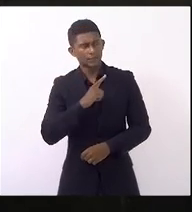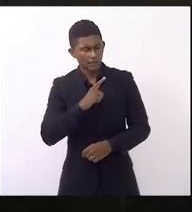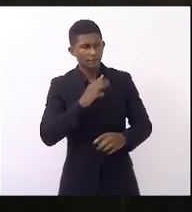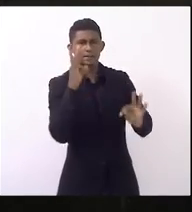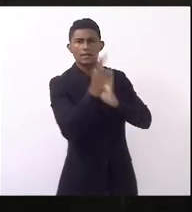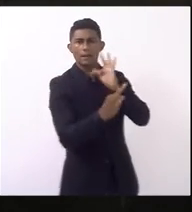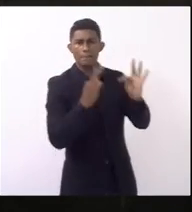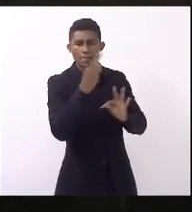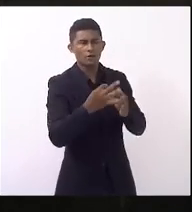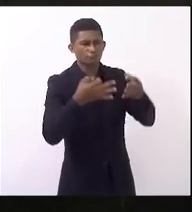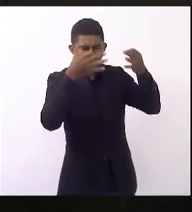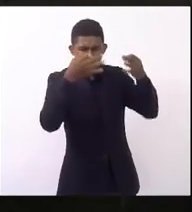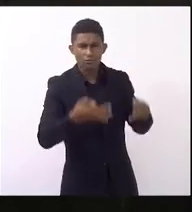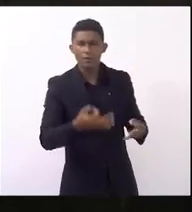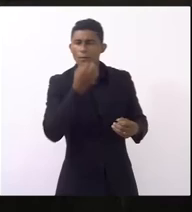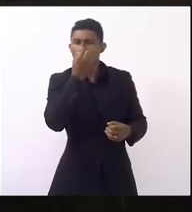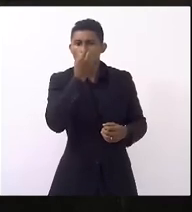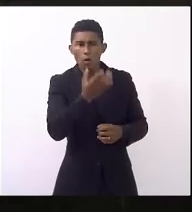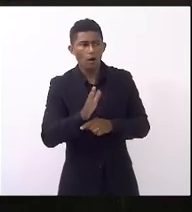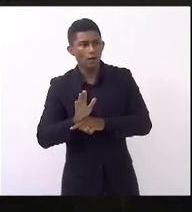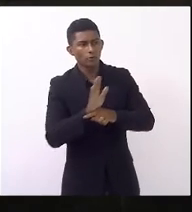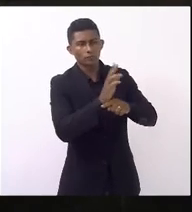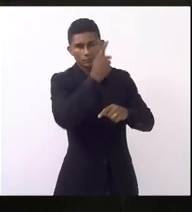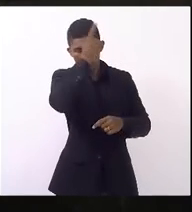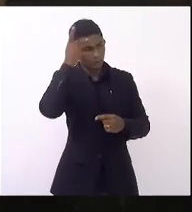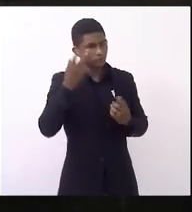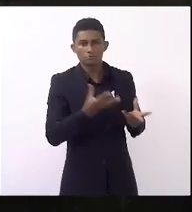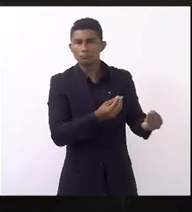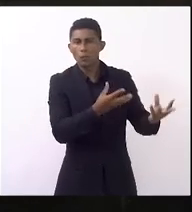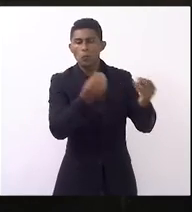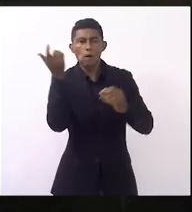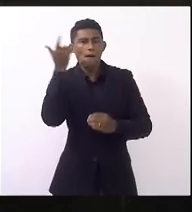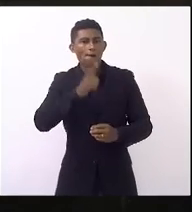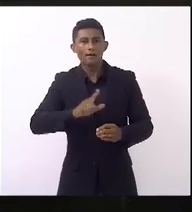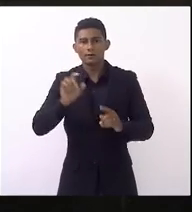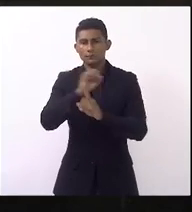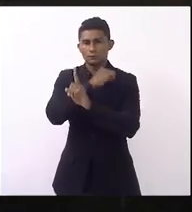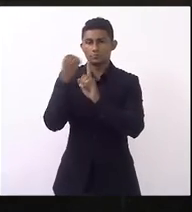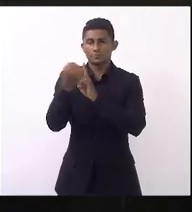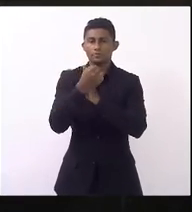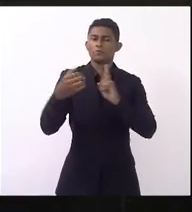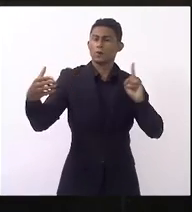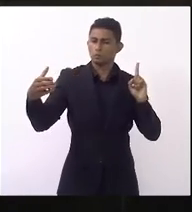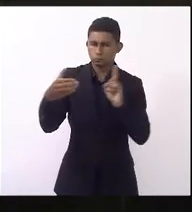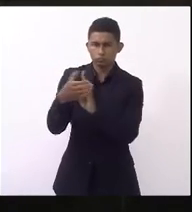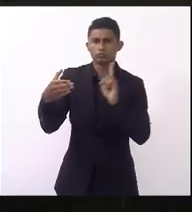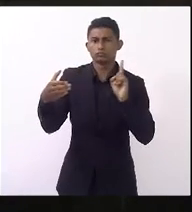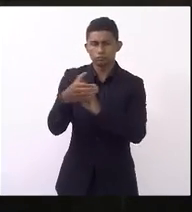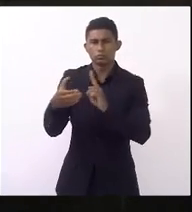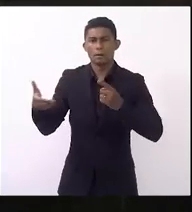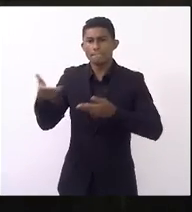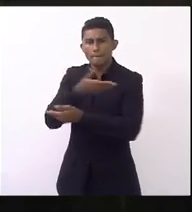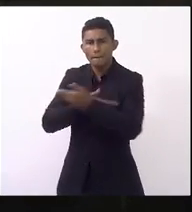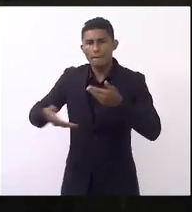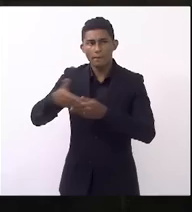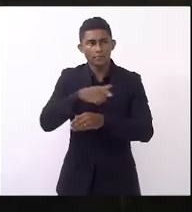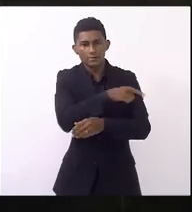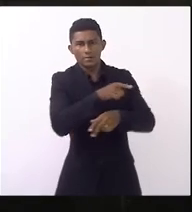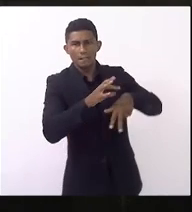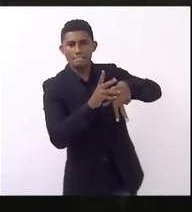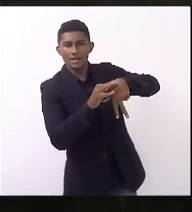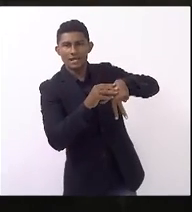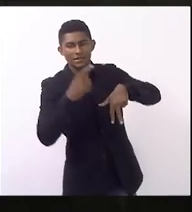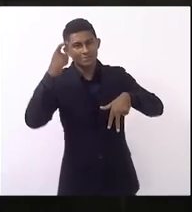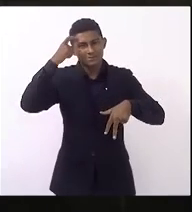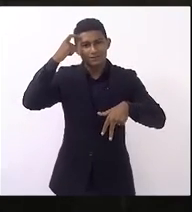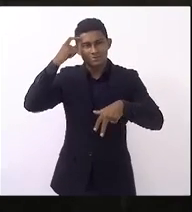garantiu vários processos de recuperação, de reinserção, de reintegração, de ressocialização de pacientes com transtorno mental.